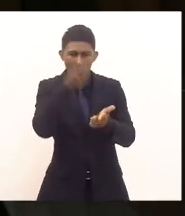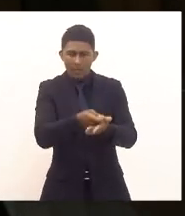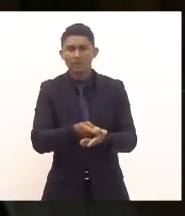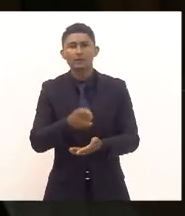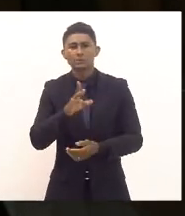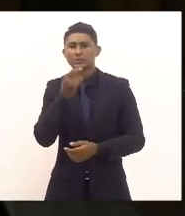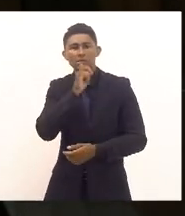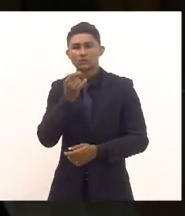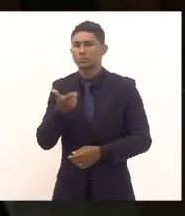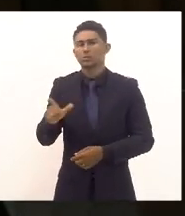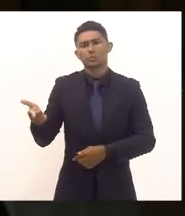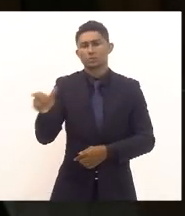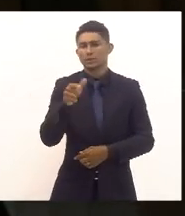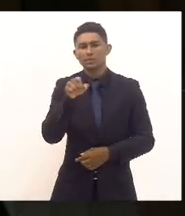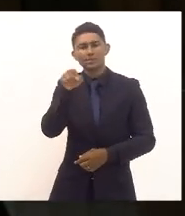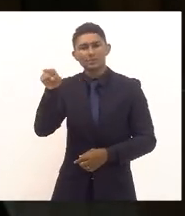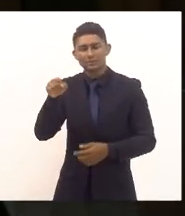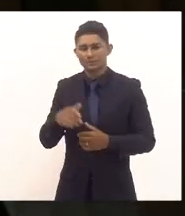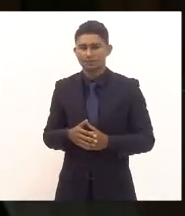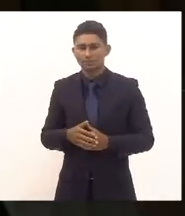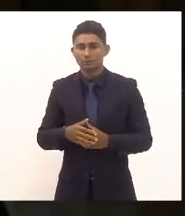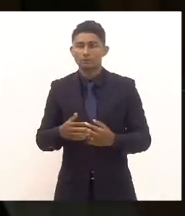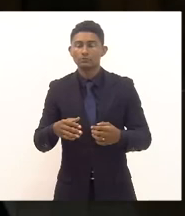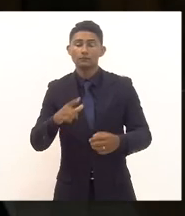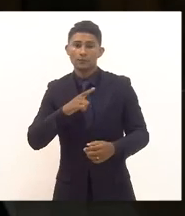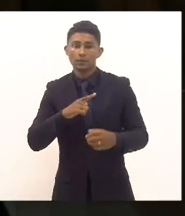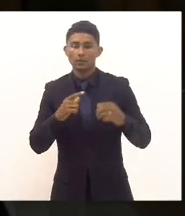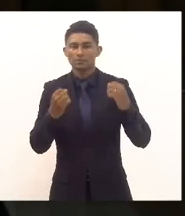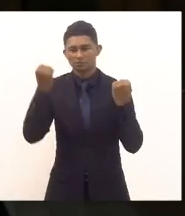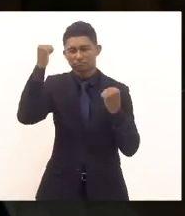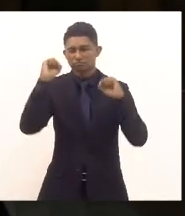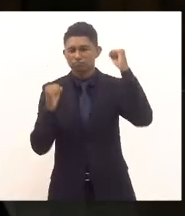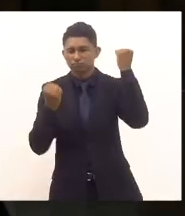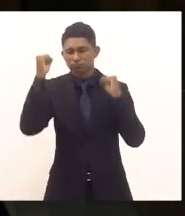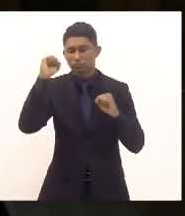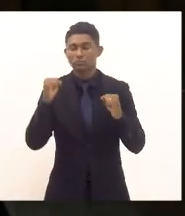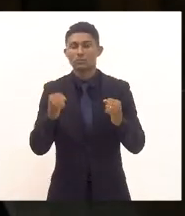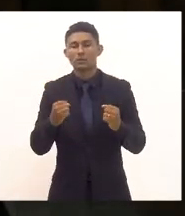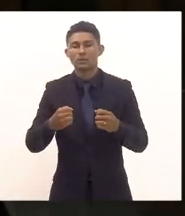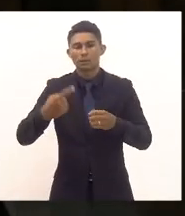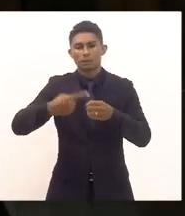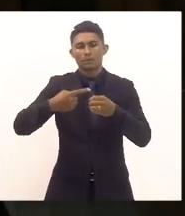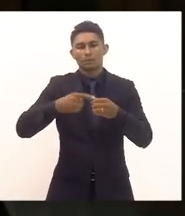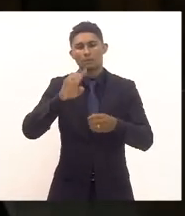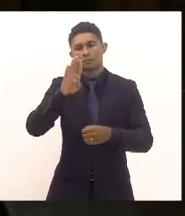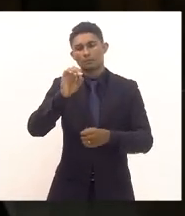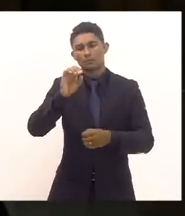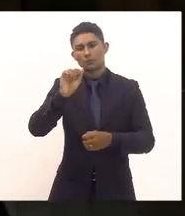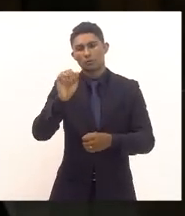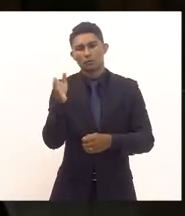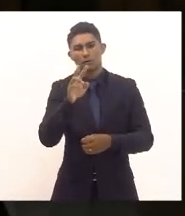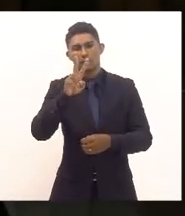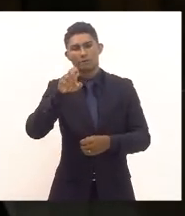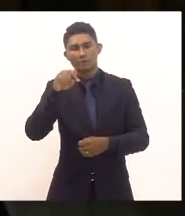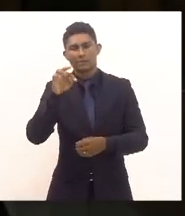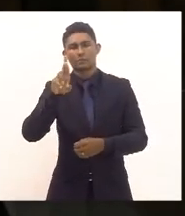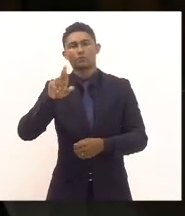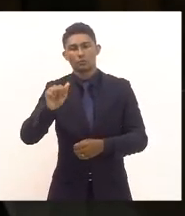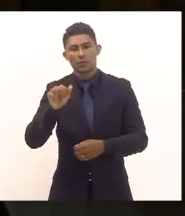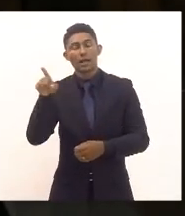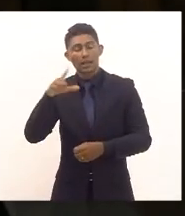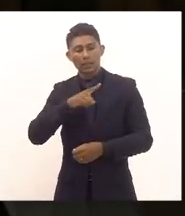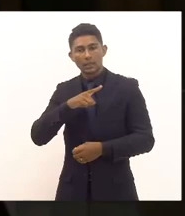necessária uma indústria do distrito de Boa Ventura que pertence à Itaperuna um lugar que talvez tenha